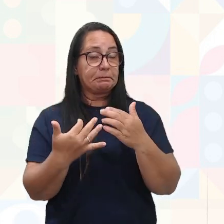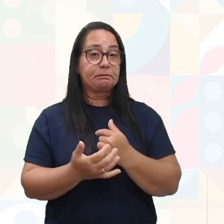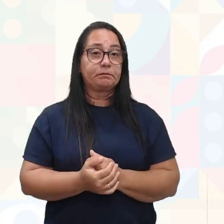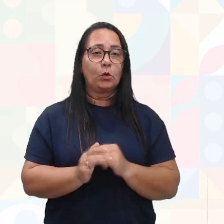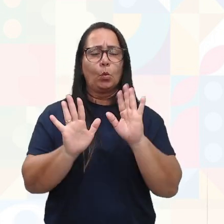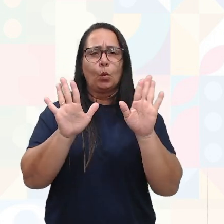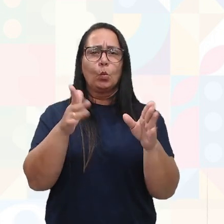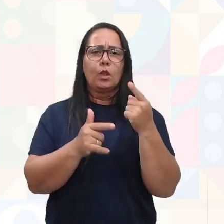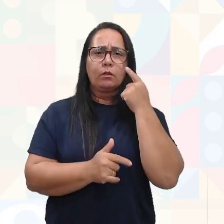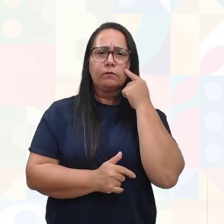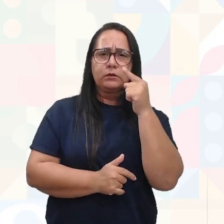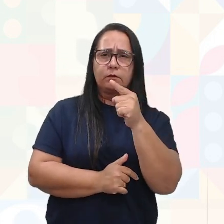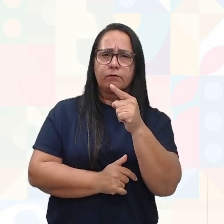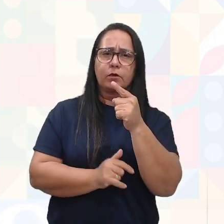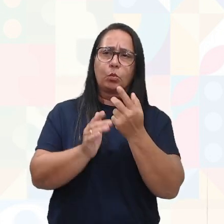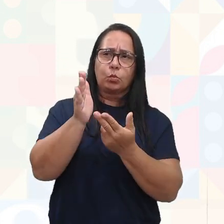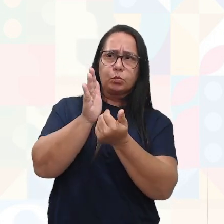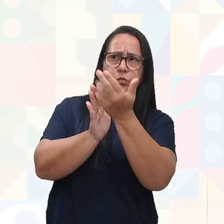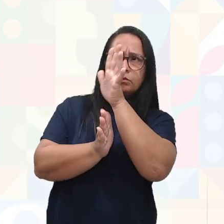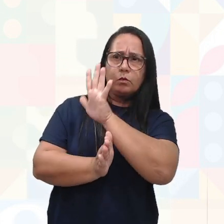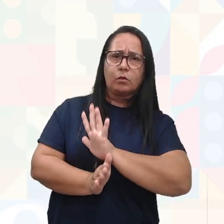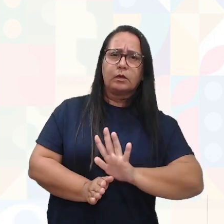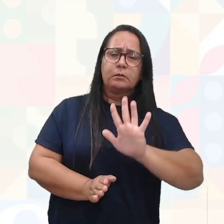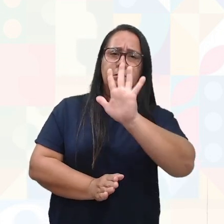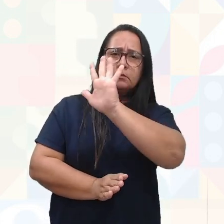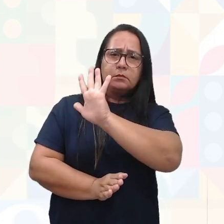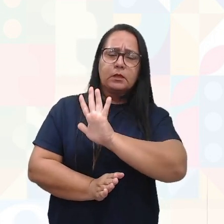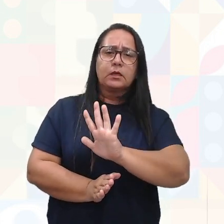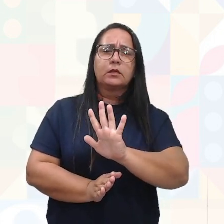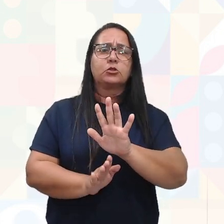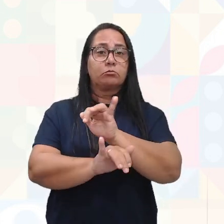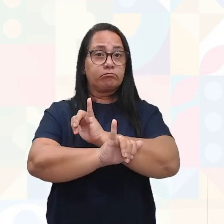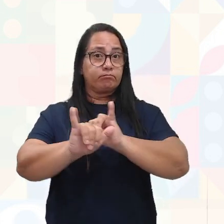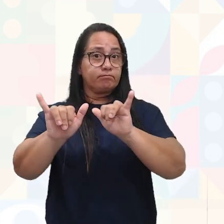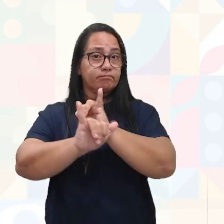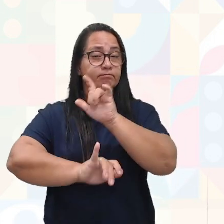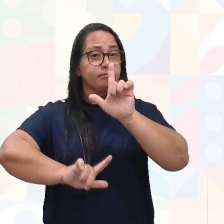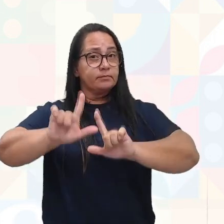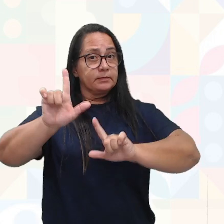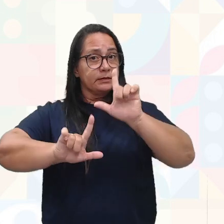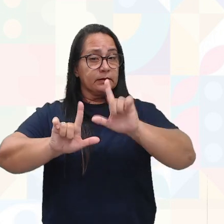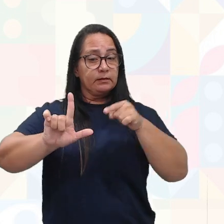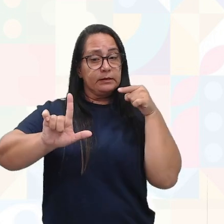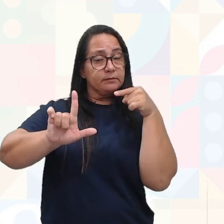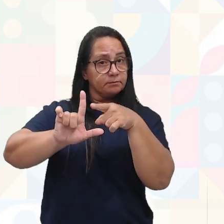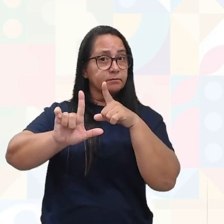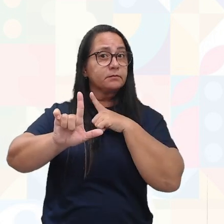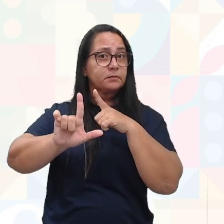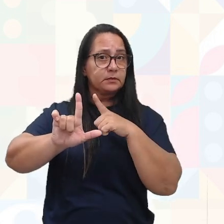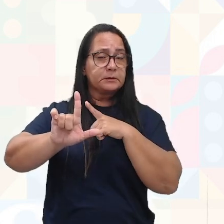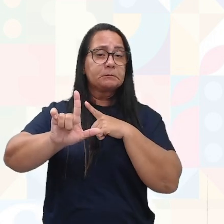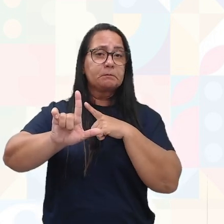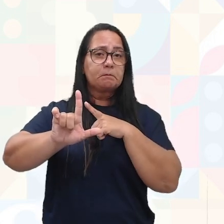Quando você vê uma imagem de uma propaganda, a propaganda está lá, ela não